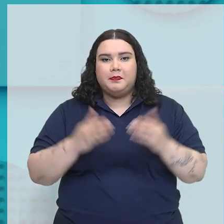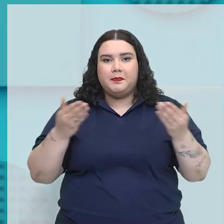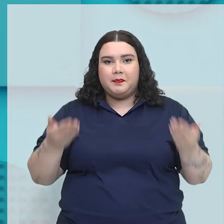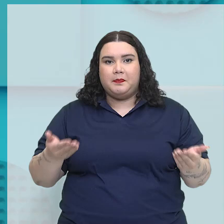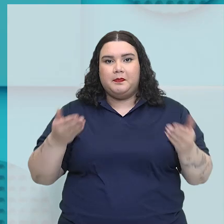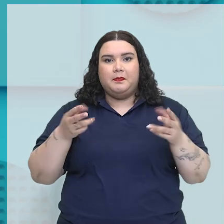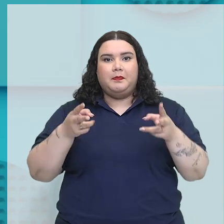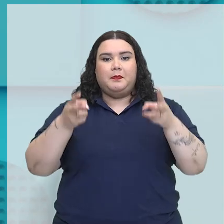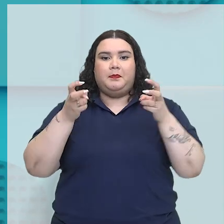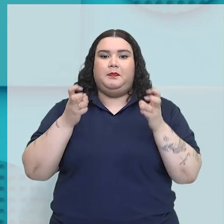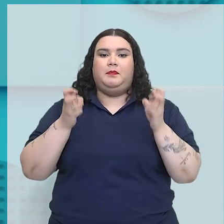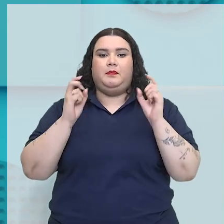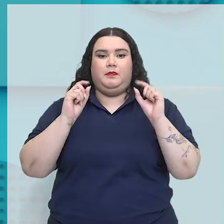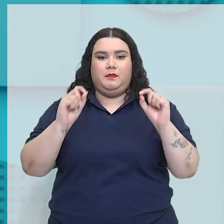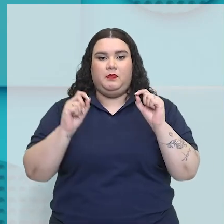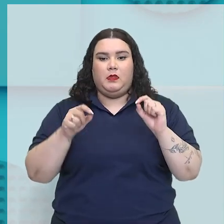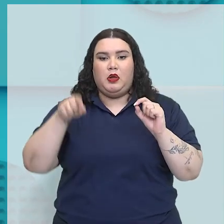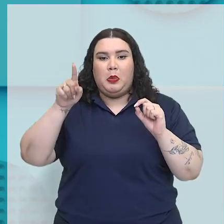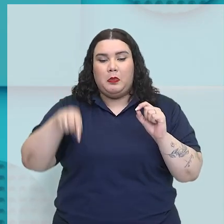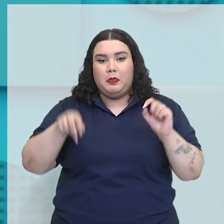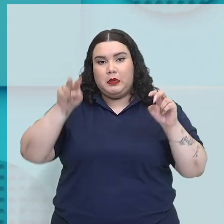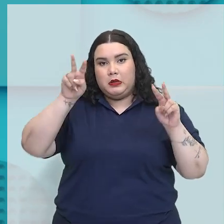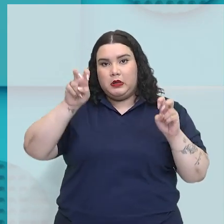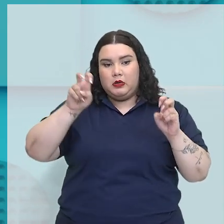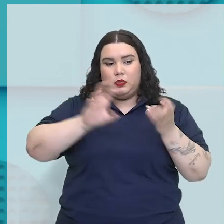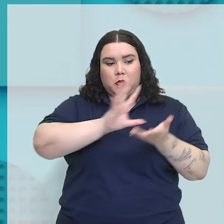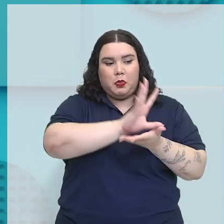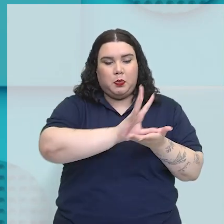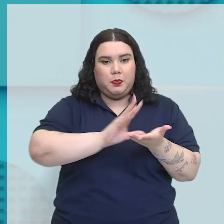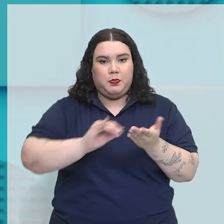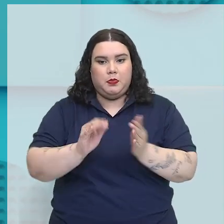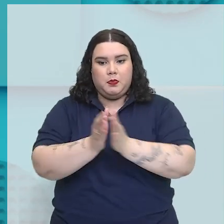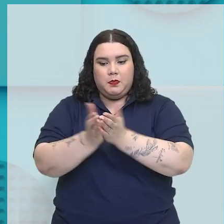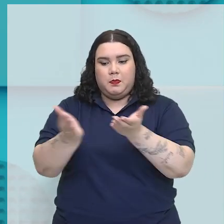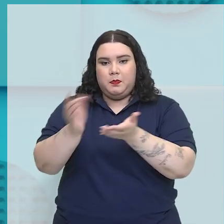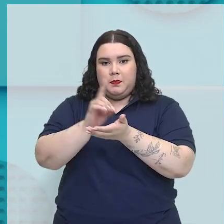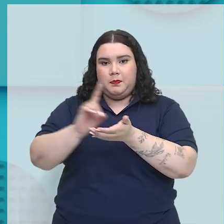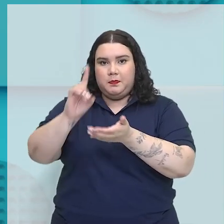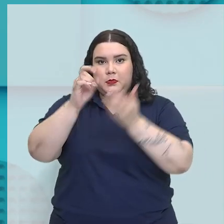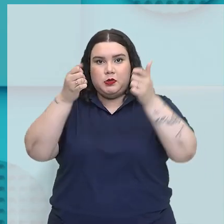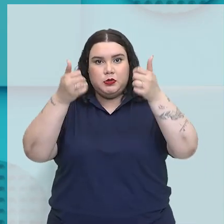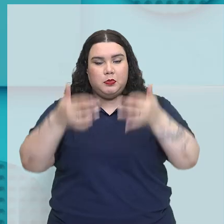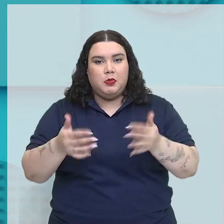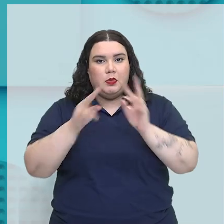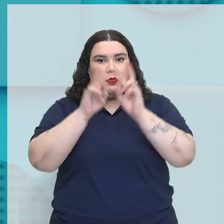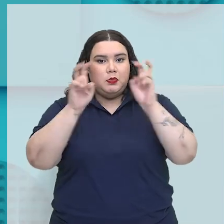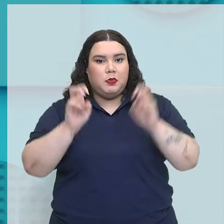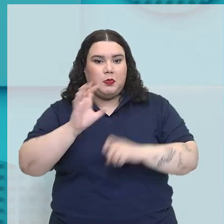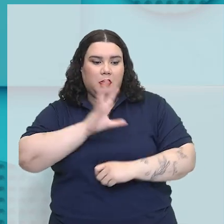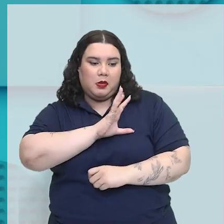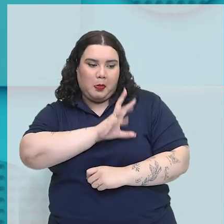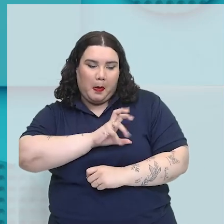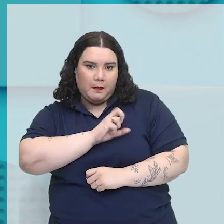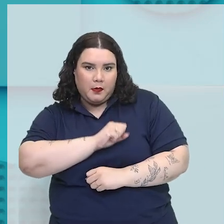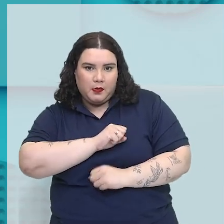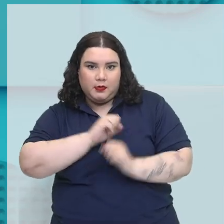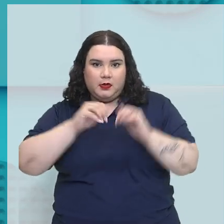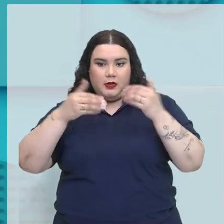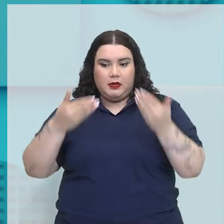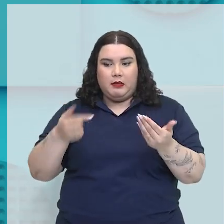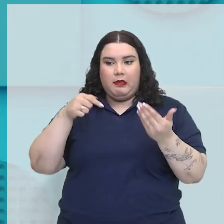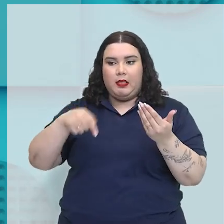Perceberam aí, então, esse é um trecho que foi tirado da Bíblia, né, que fala sobre o amor. Então, tudo aquilo que é